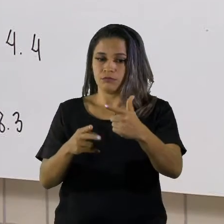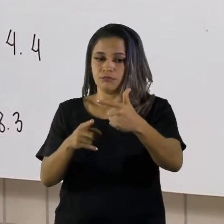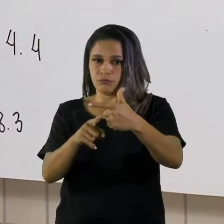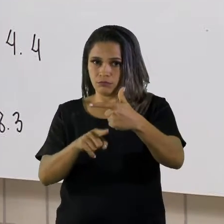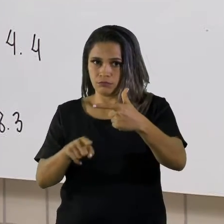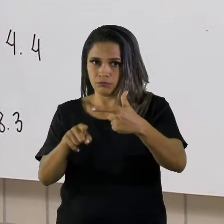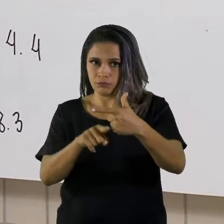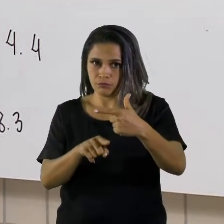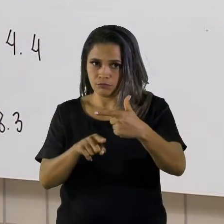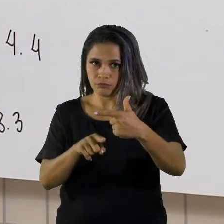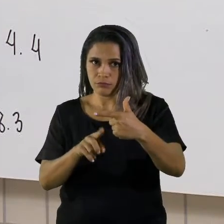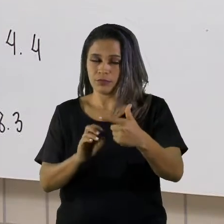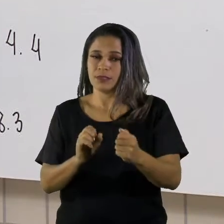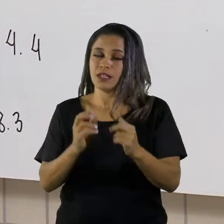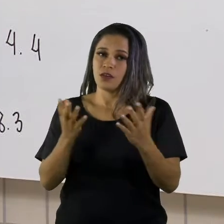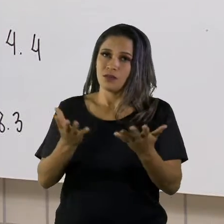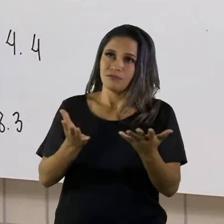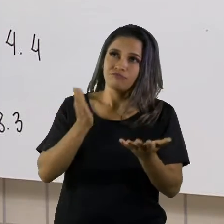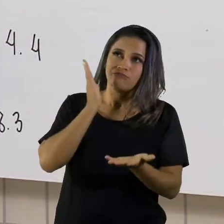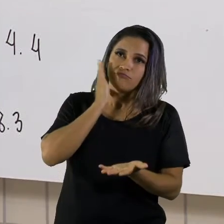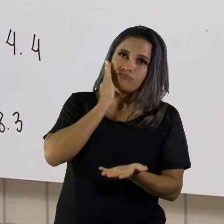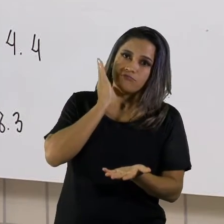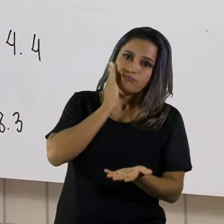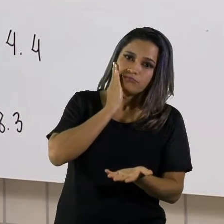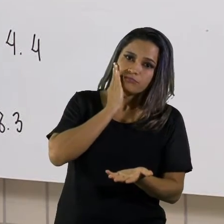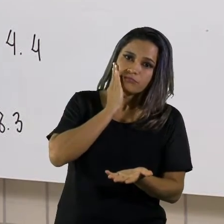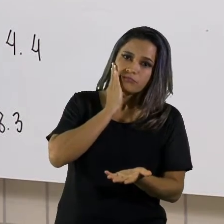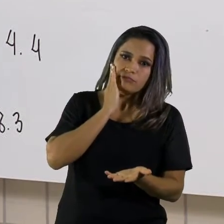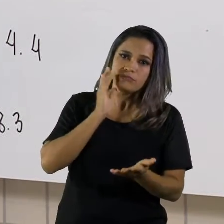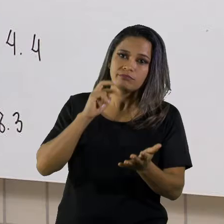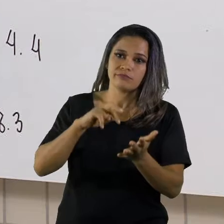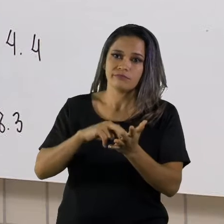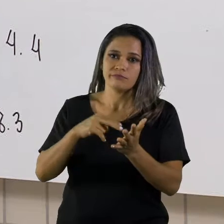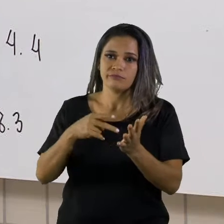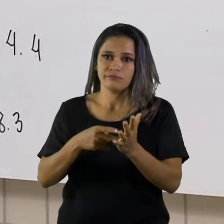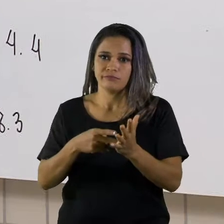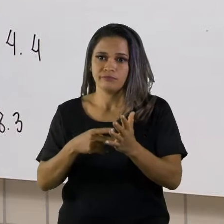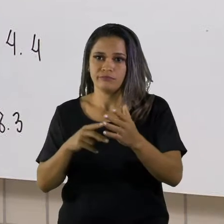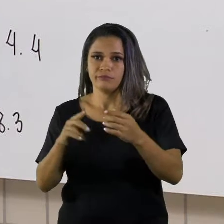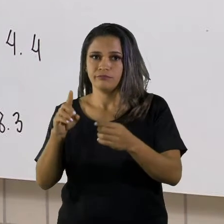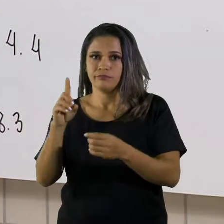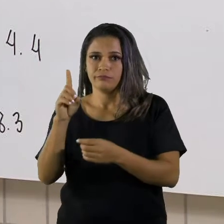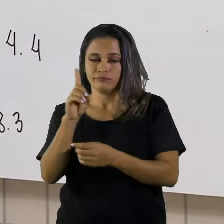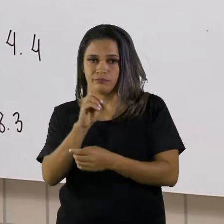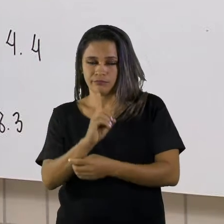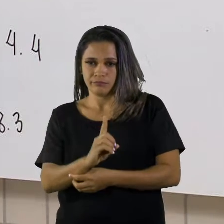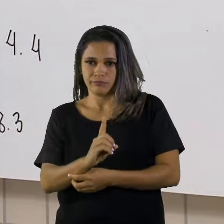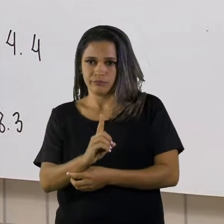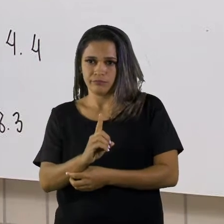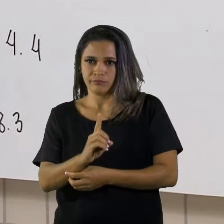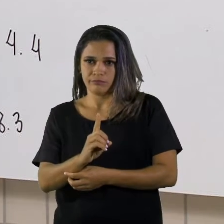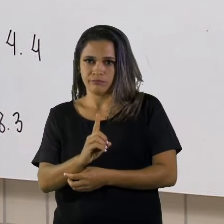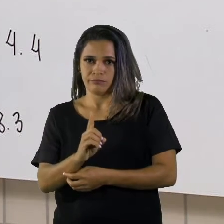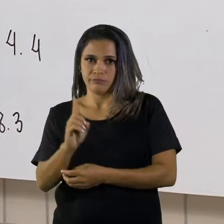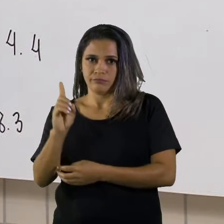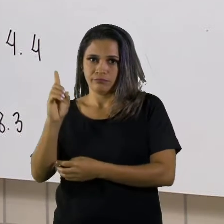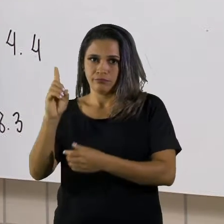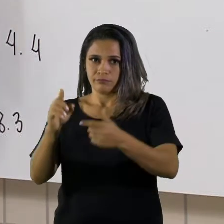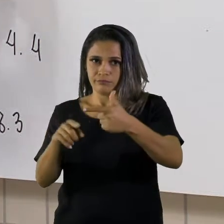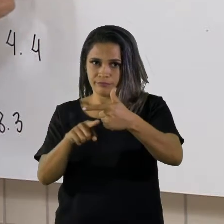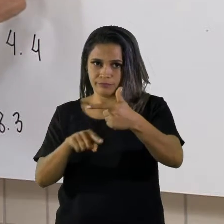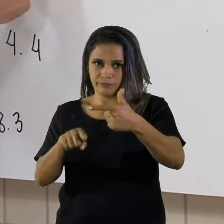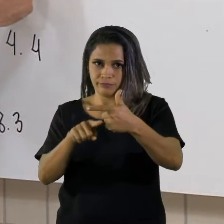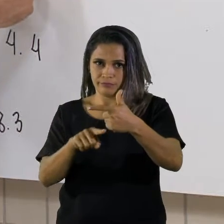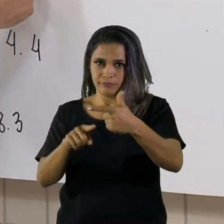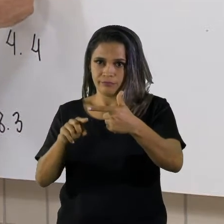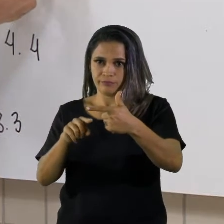nós sabemos que isso significa que se você pegar o divisor e multiplicar pelo quociente, como